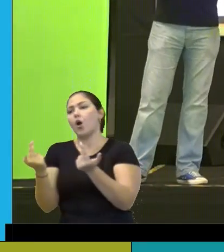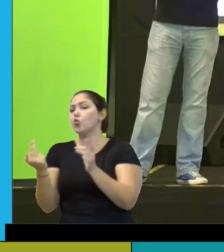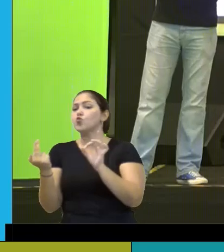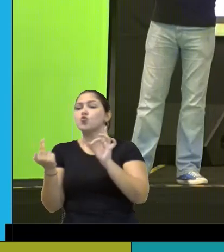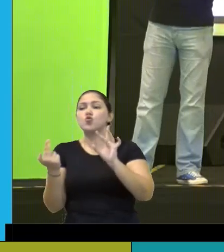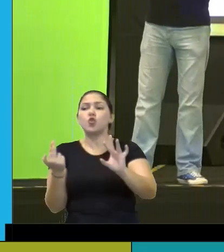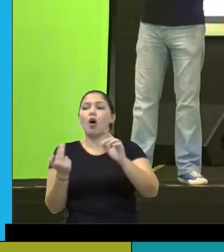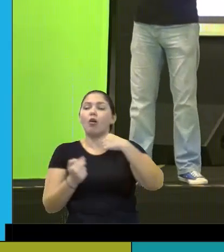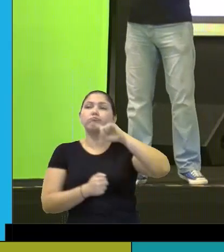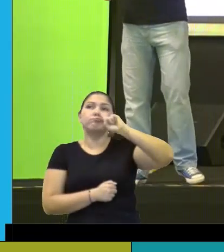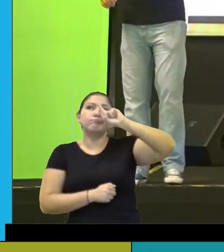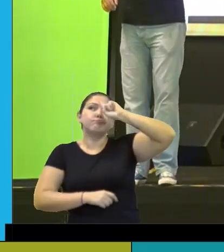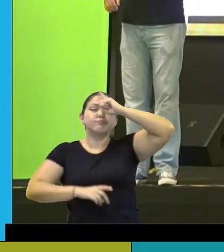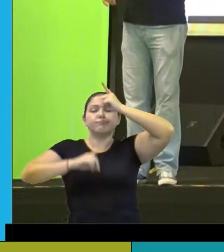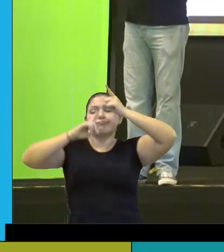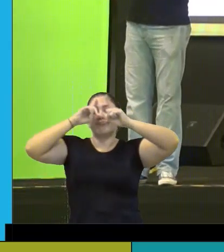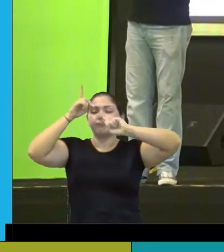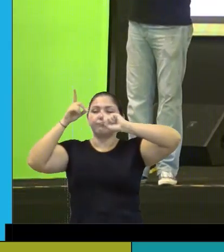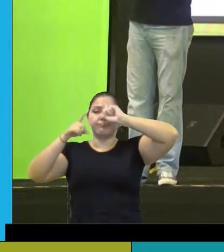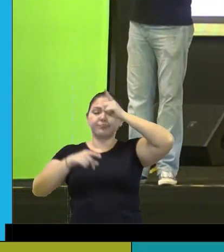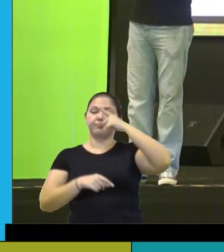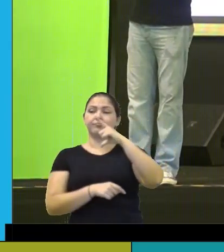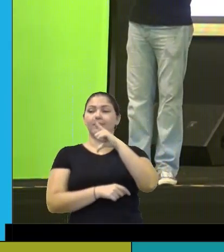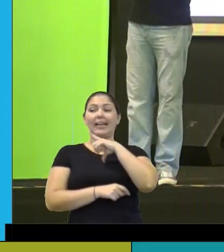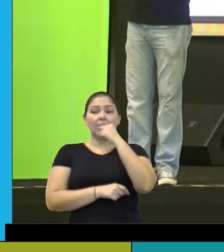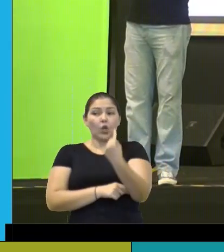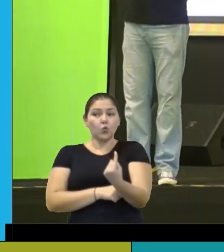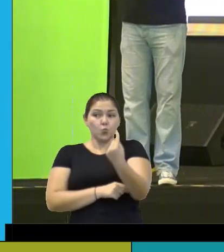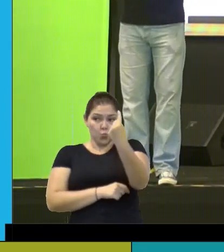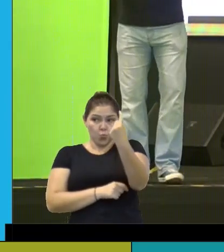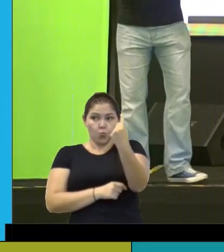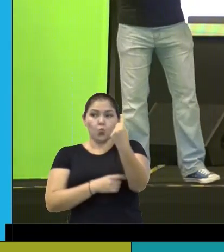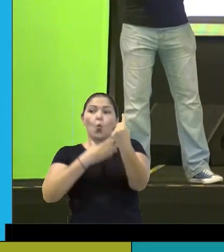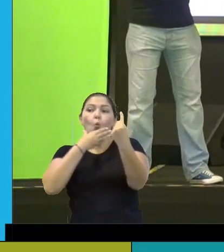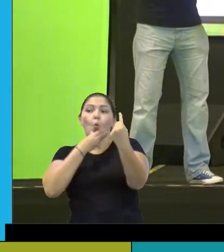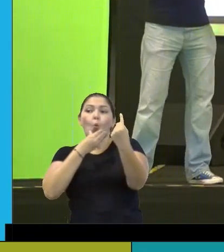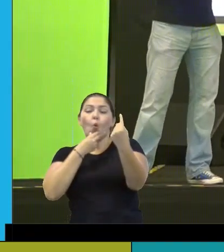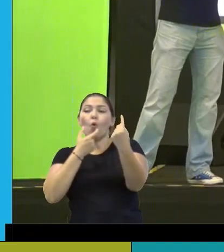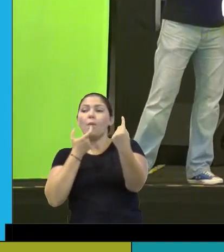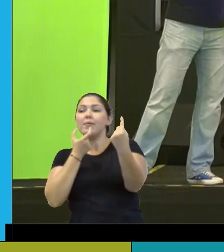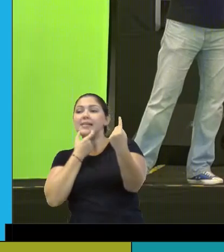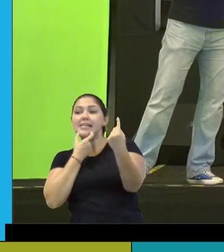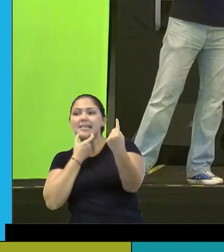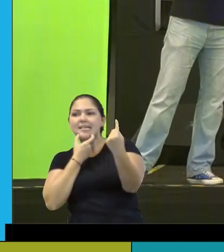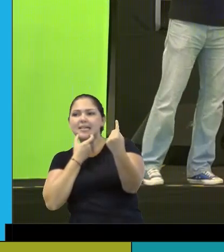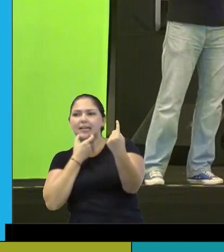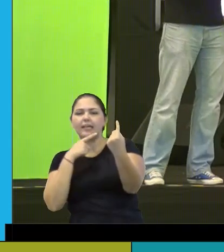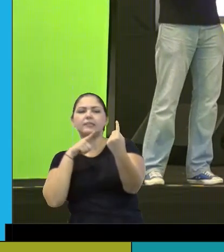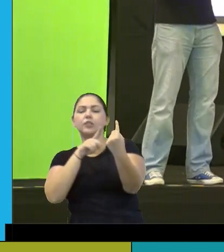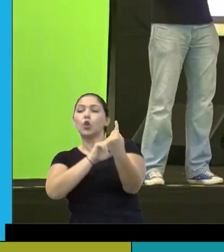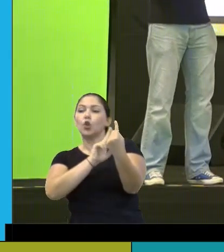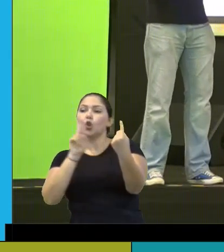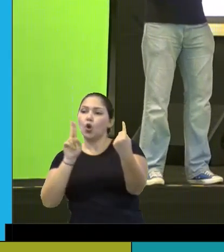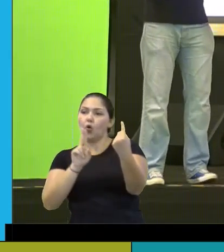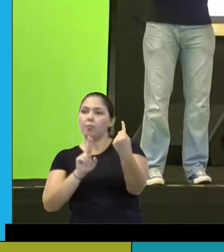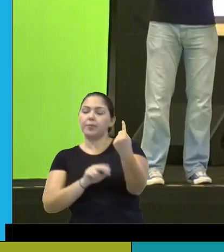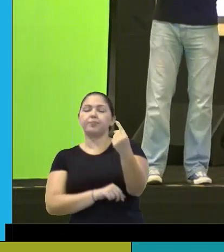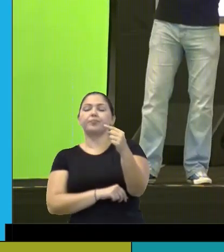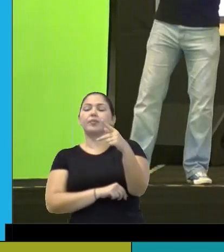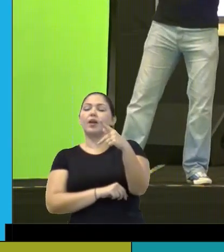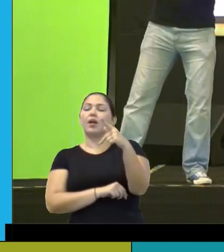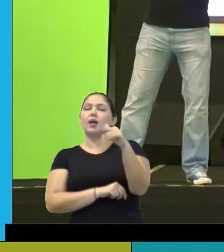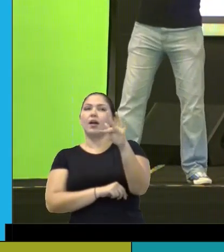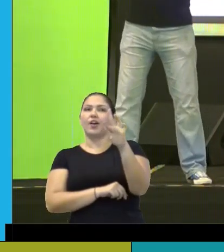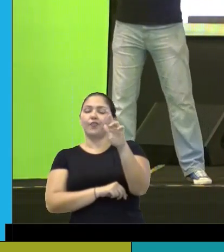Bacon, ele é um destacado pensador inglês que também construiu uma idealização. Ele